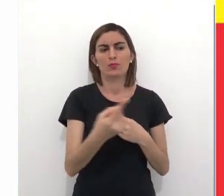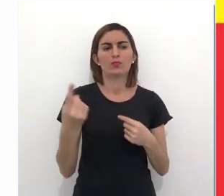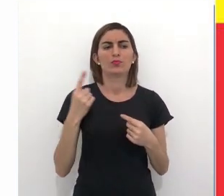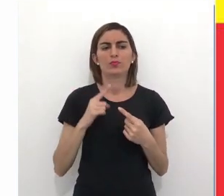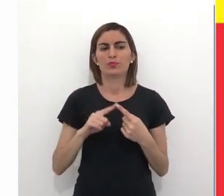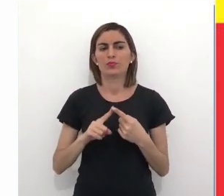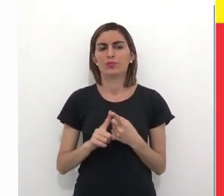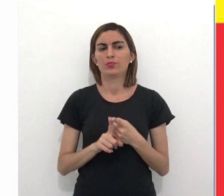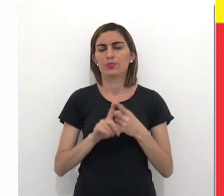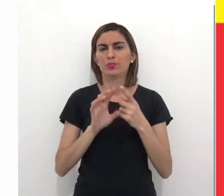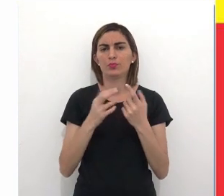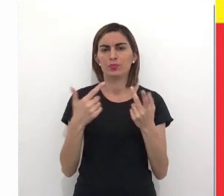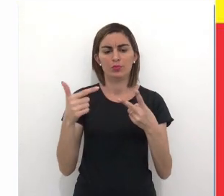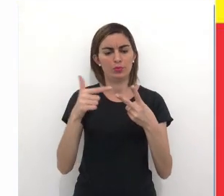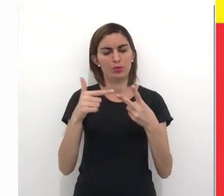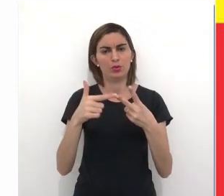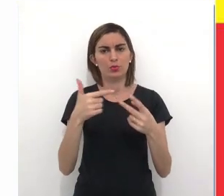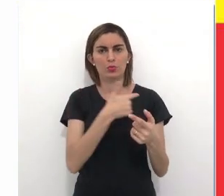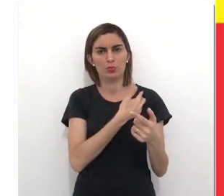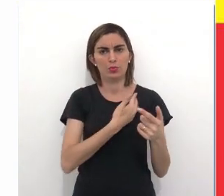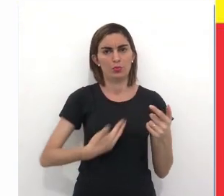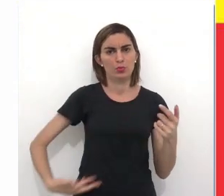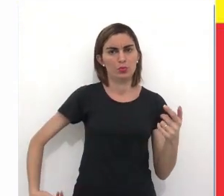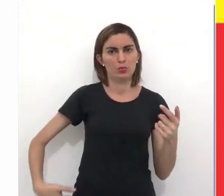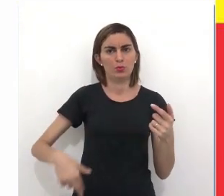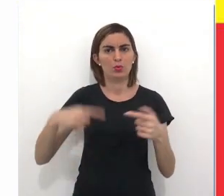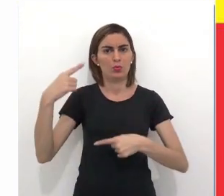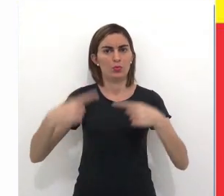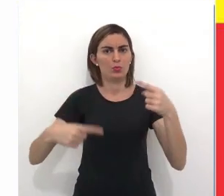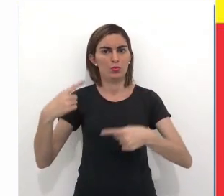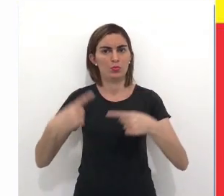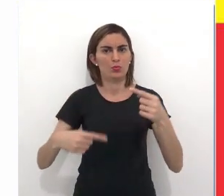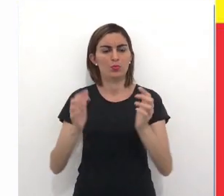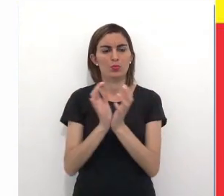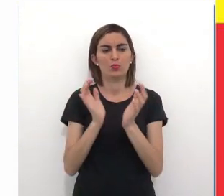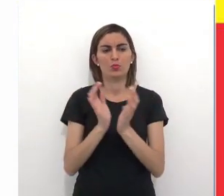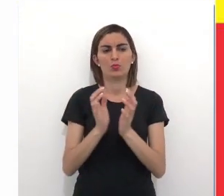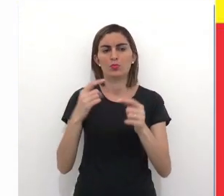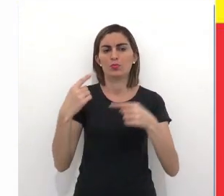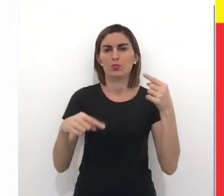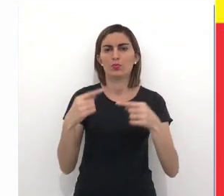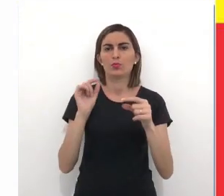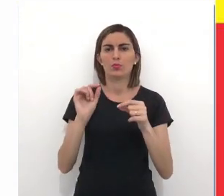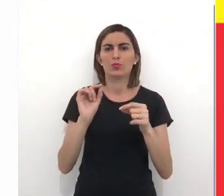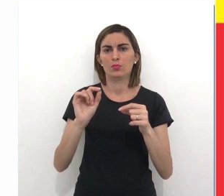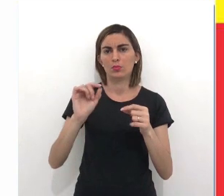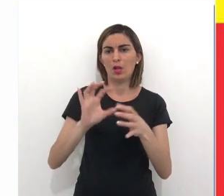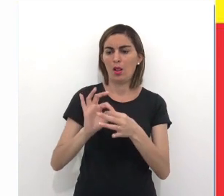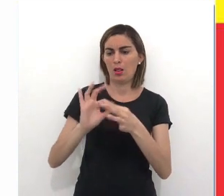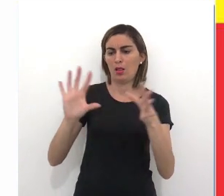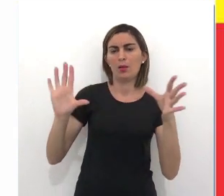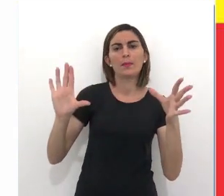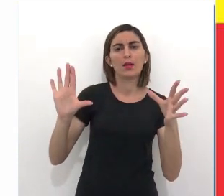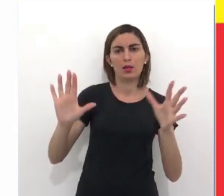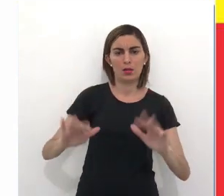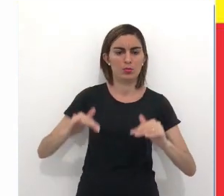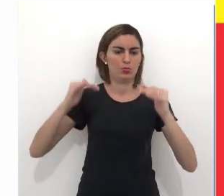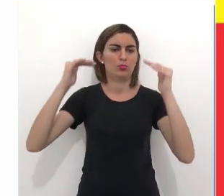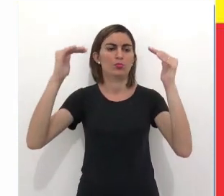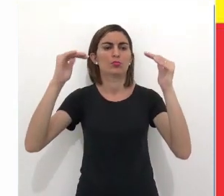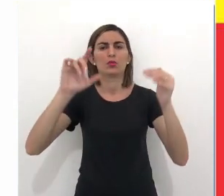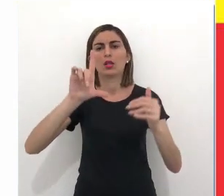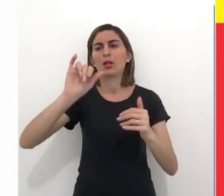brasileira no segundo reinado. Os grupos políticos no período regencial eram liberais